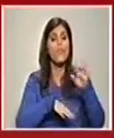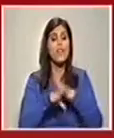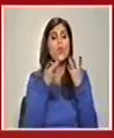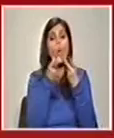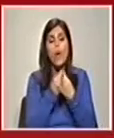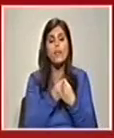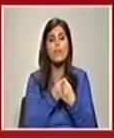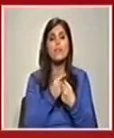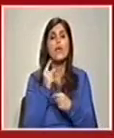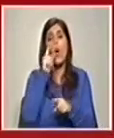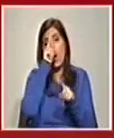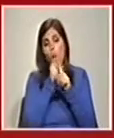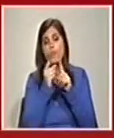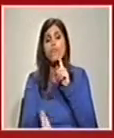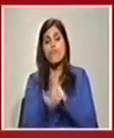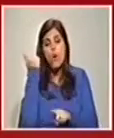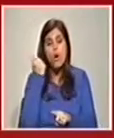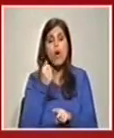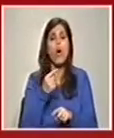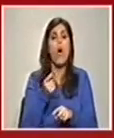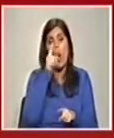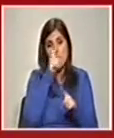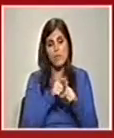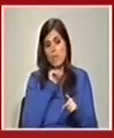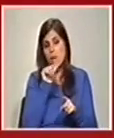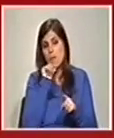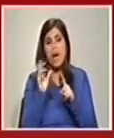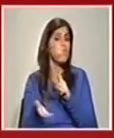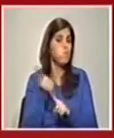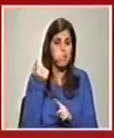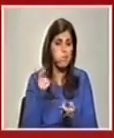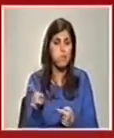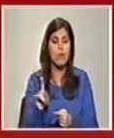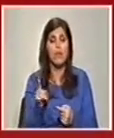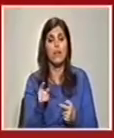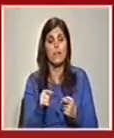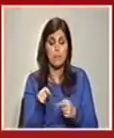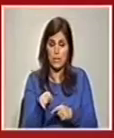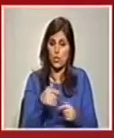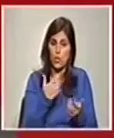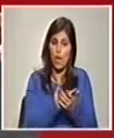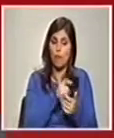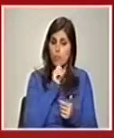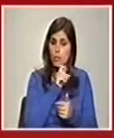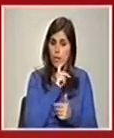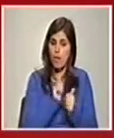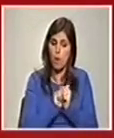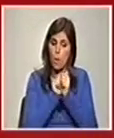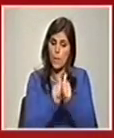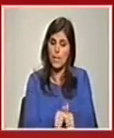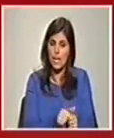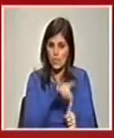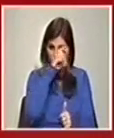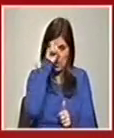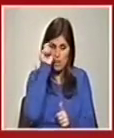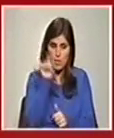teve, objetivos atingidos, objetivos por atingir, etc. E isto permite-nos, em permanência, acompanhar também as